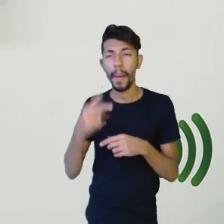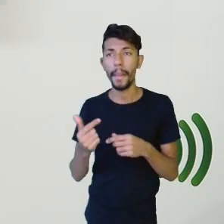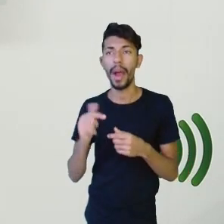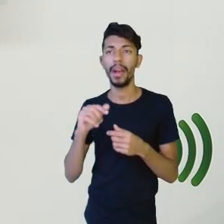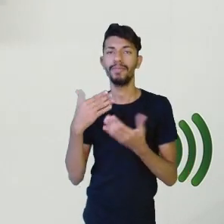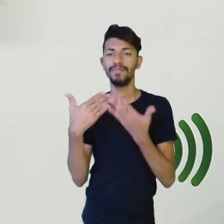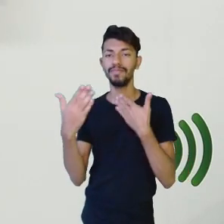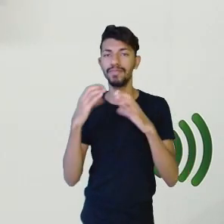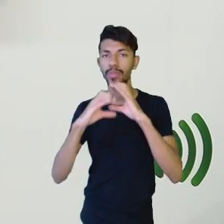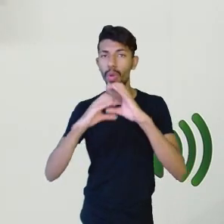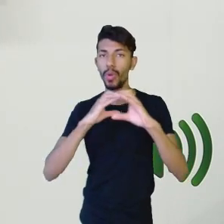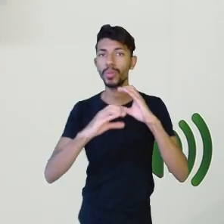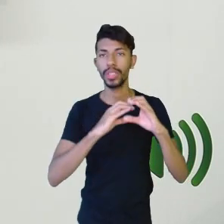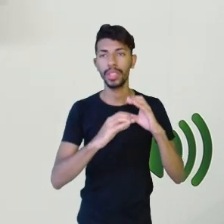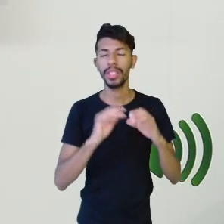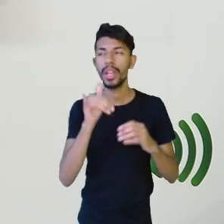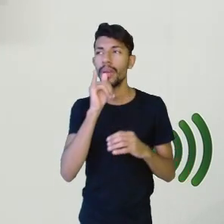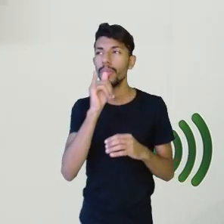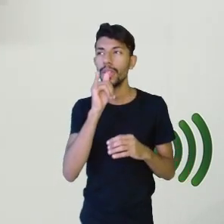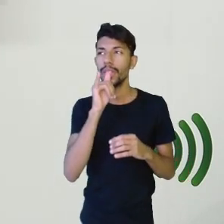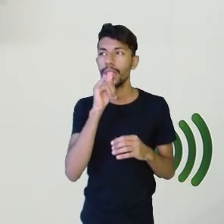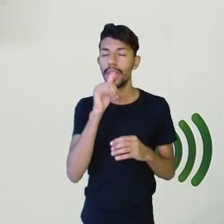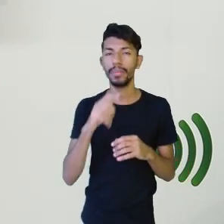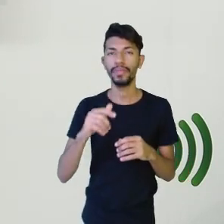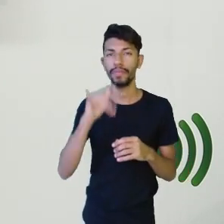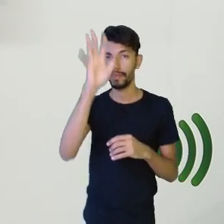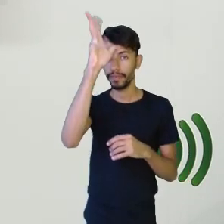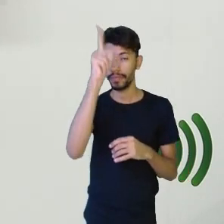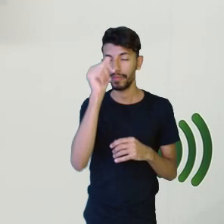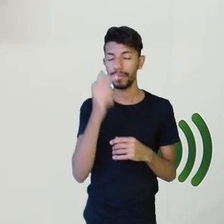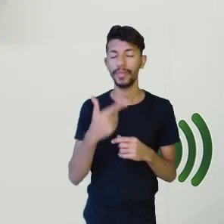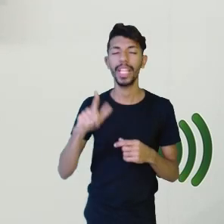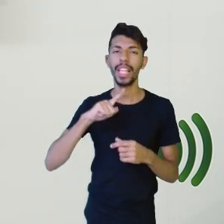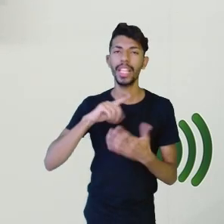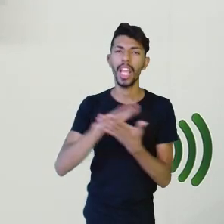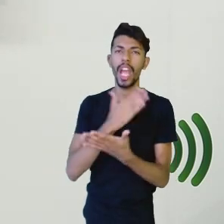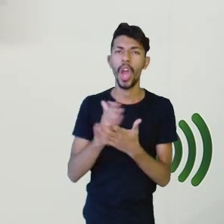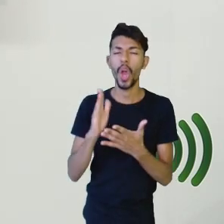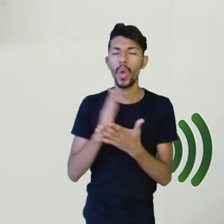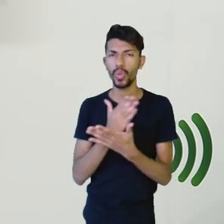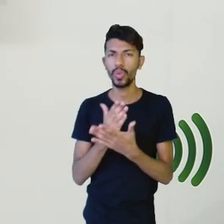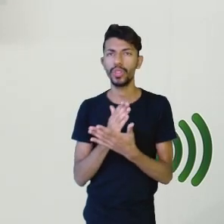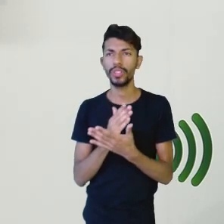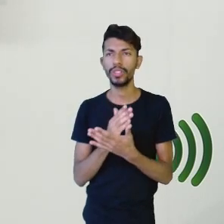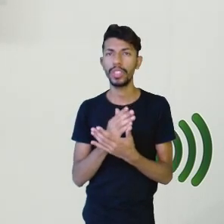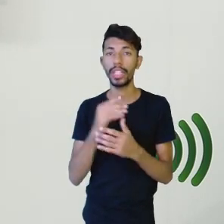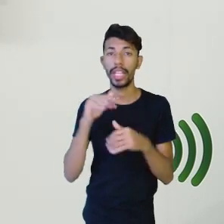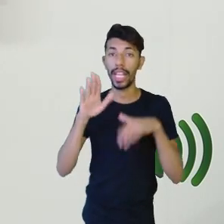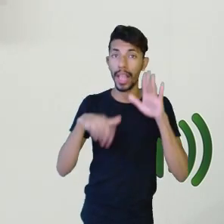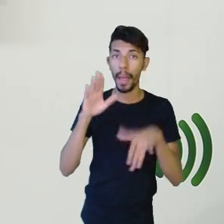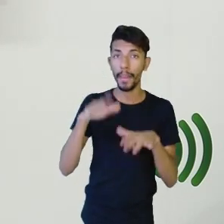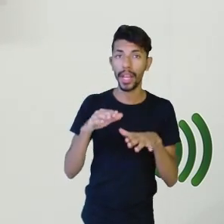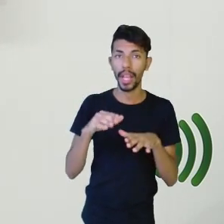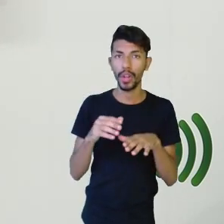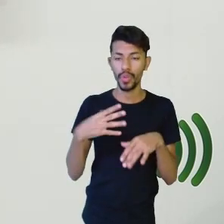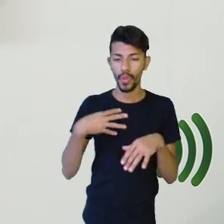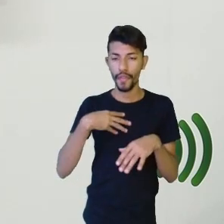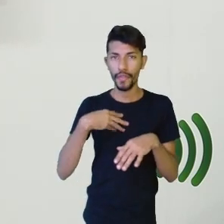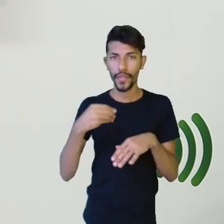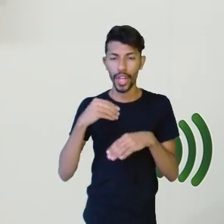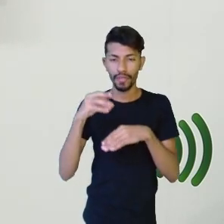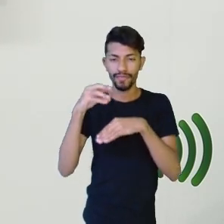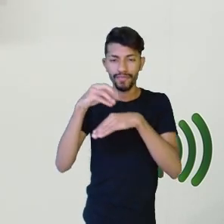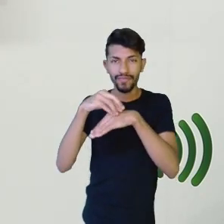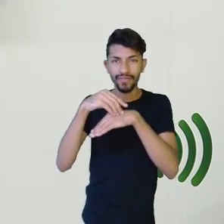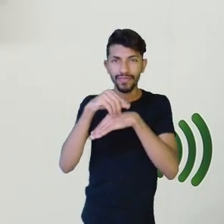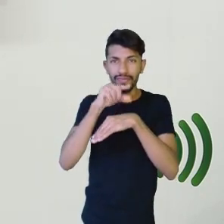uma galinha com os pintinhos, ela vai emitir alguns sons e dependendo do som, os pintinhos vão entender que estão em situação de